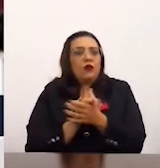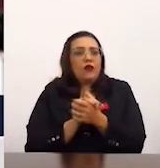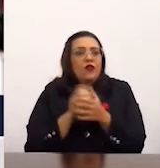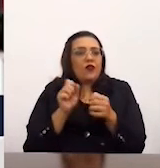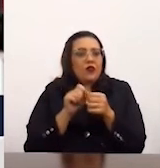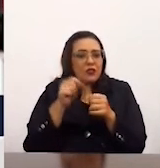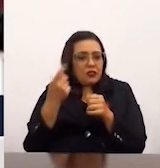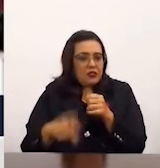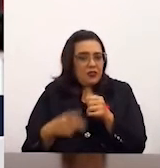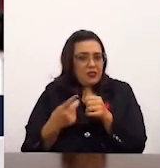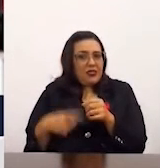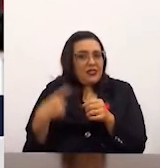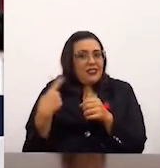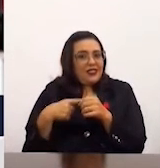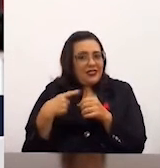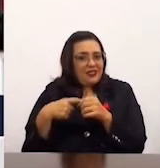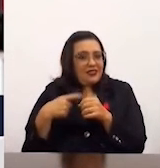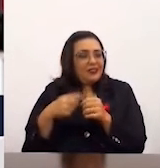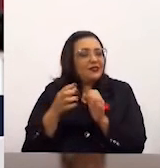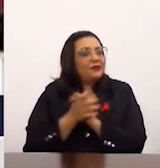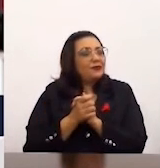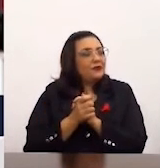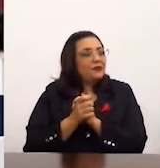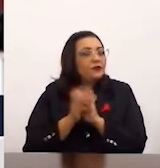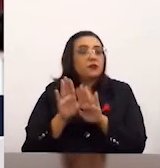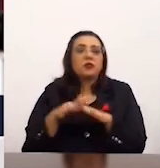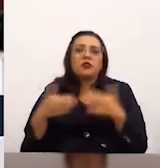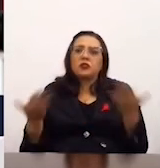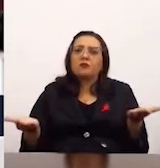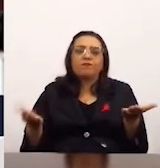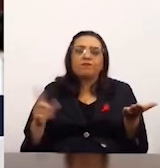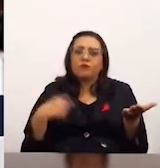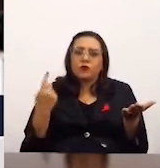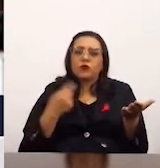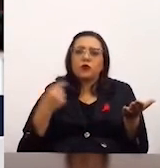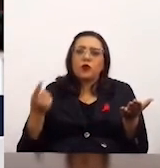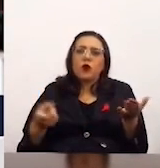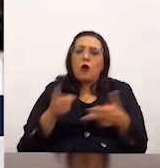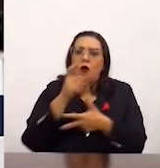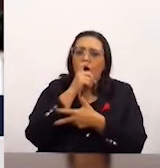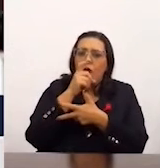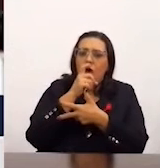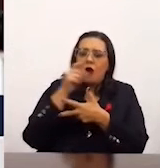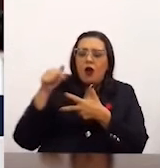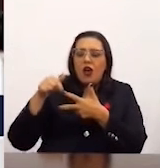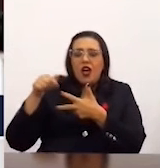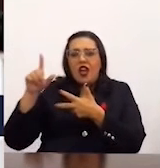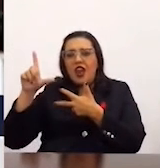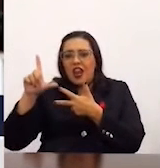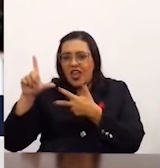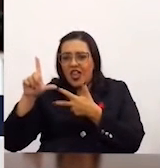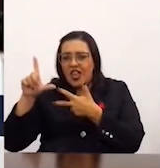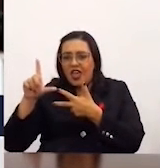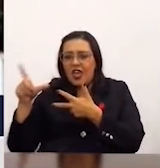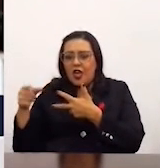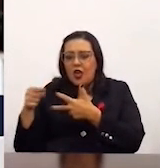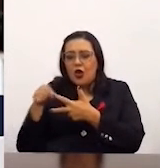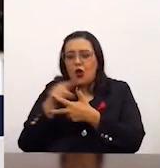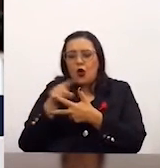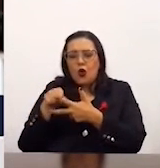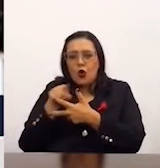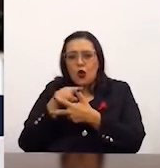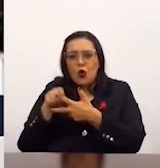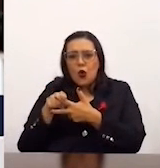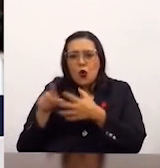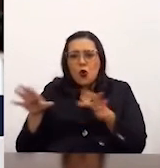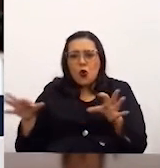para a nossa cidade. Então, é isso, harmonia entre os poderes, com a participação do legislativo. É